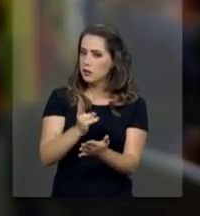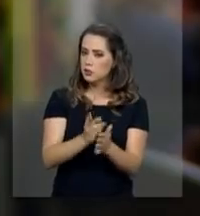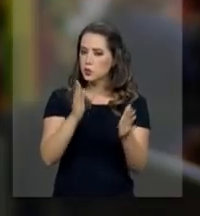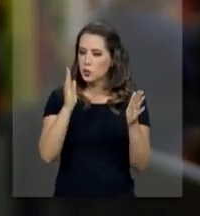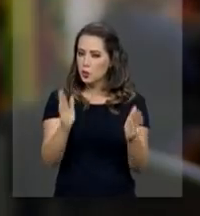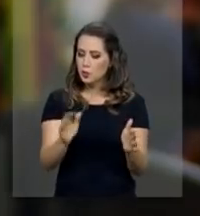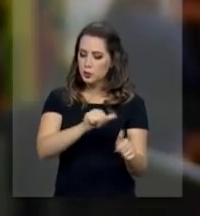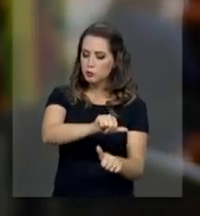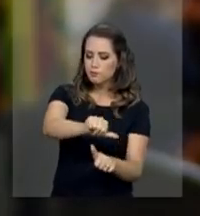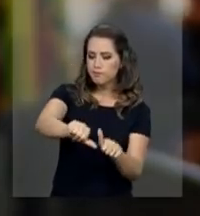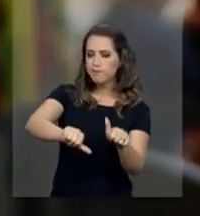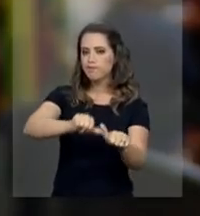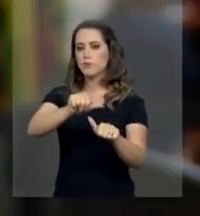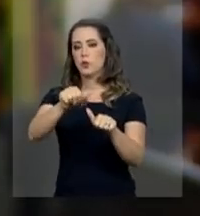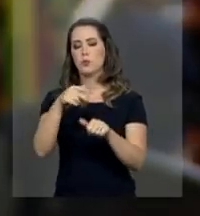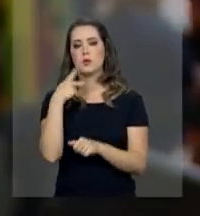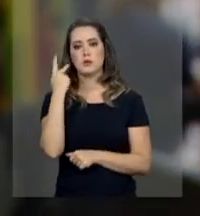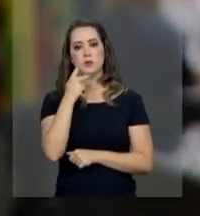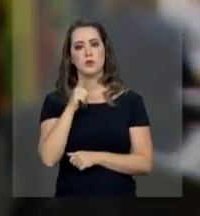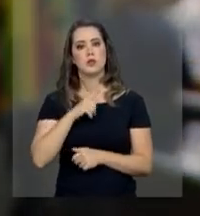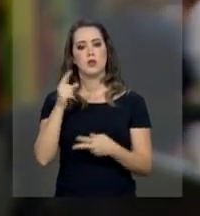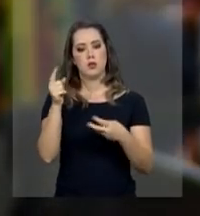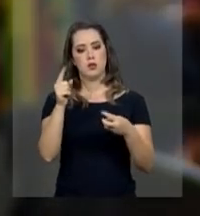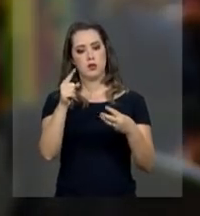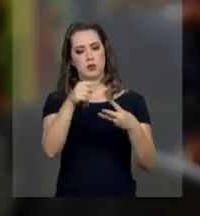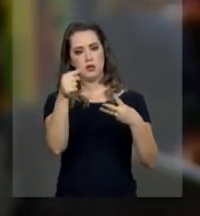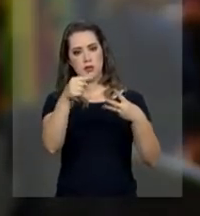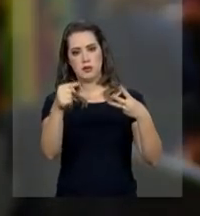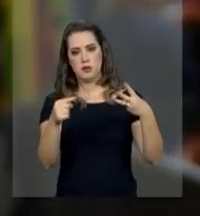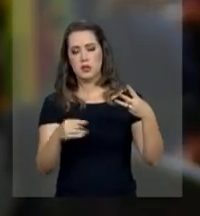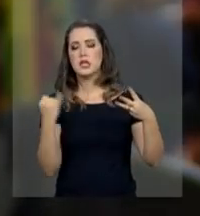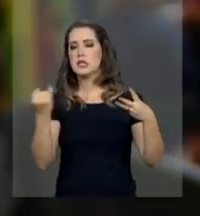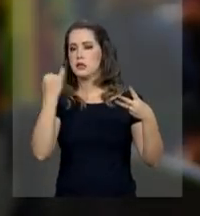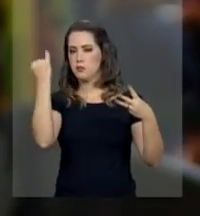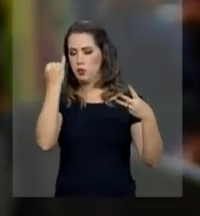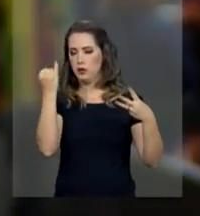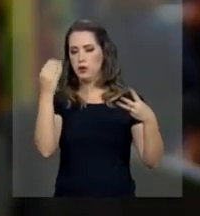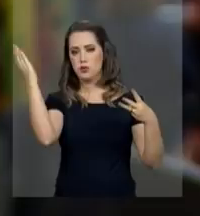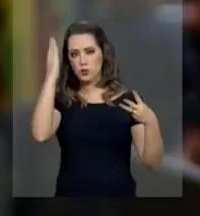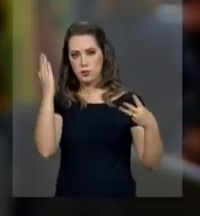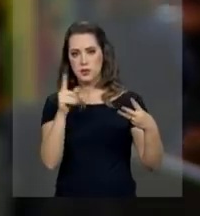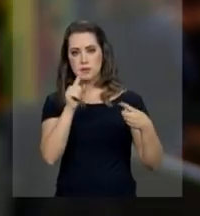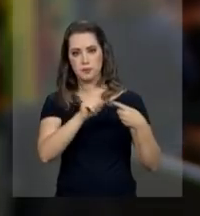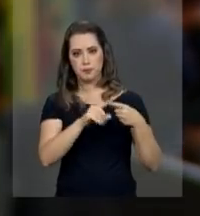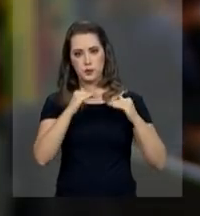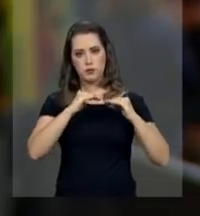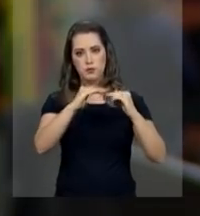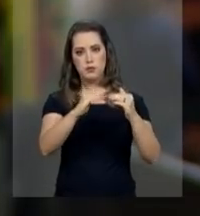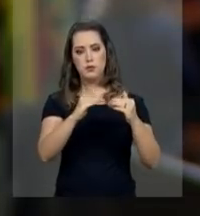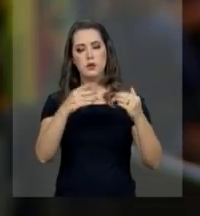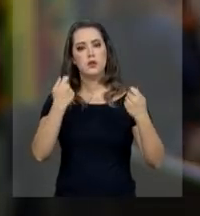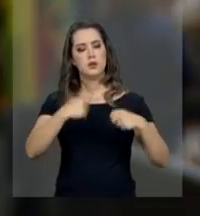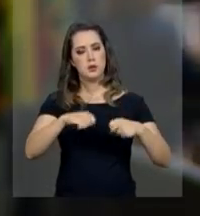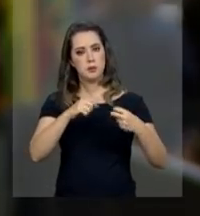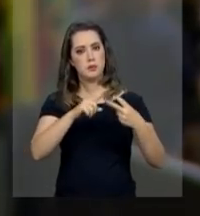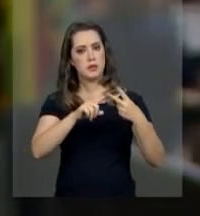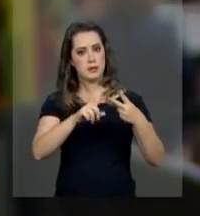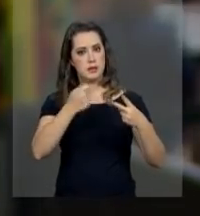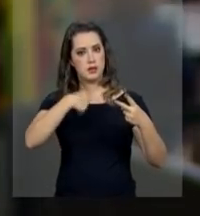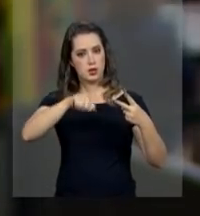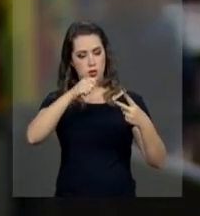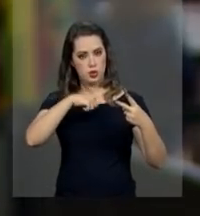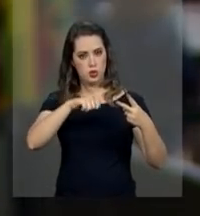de transição política, existem três consensos fundamentais no país: a democracia, a necessidade de